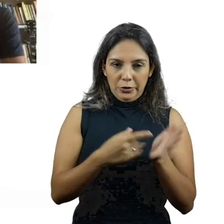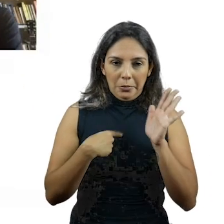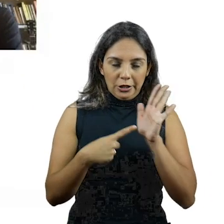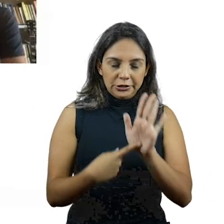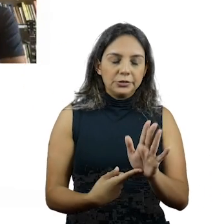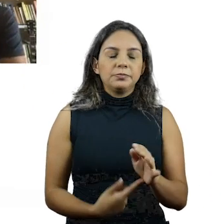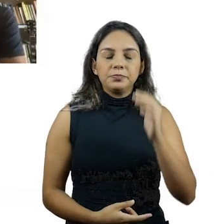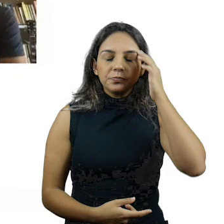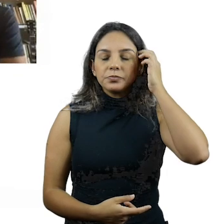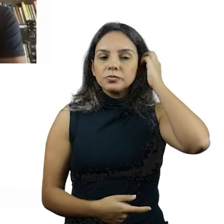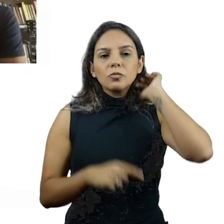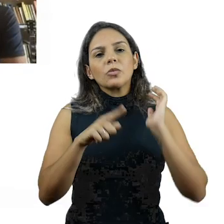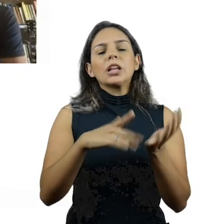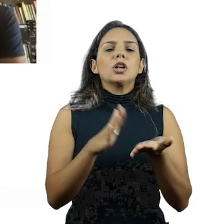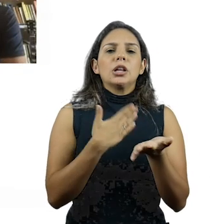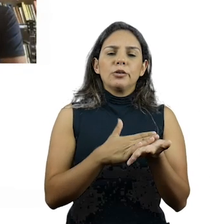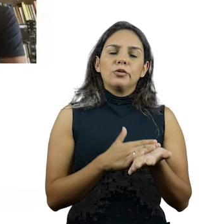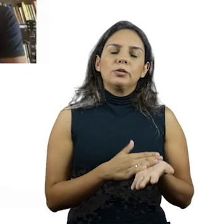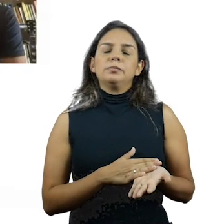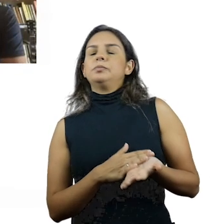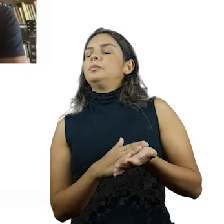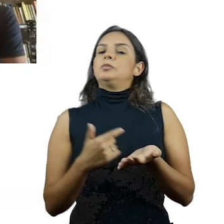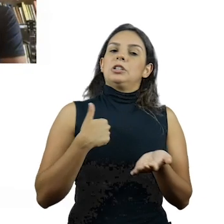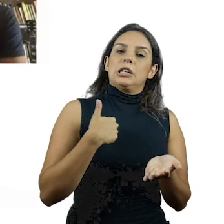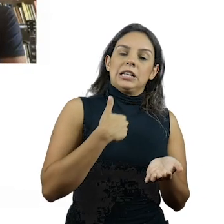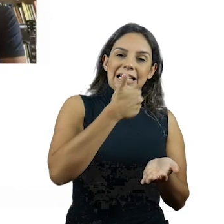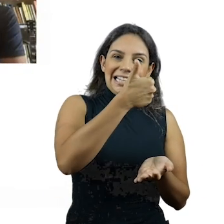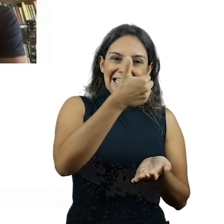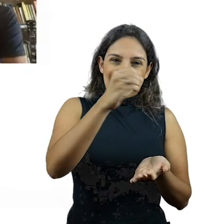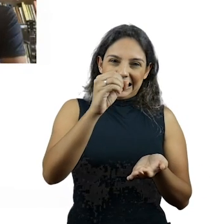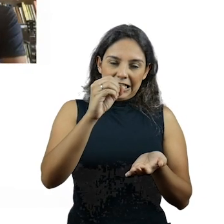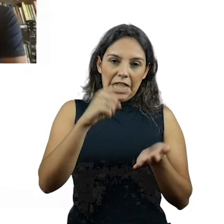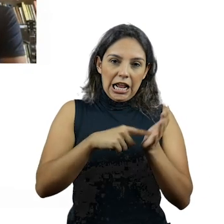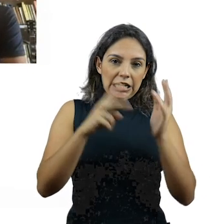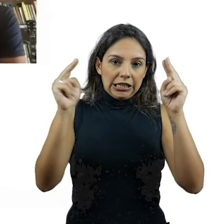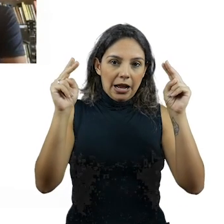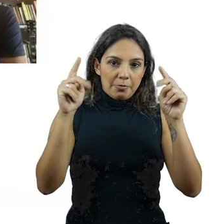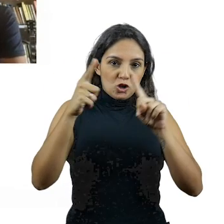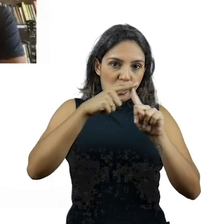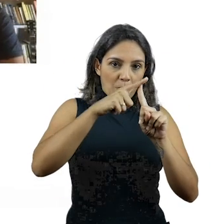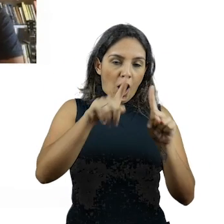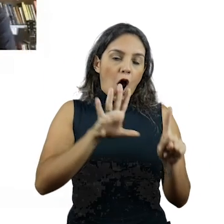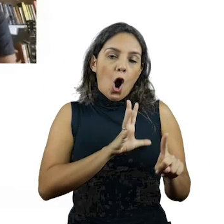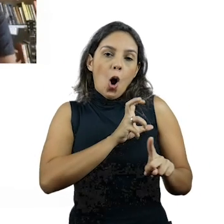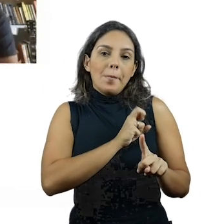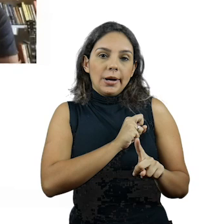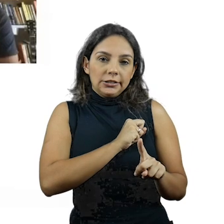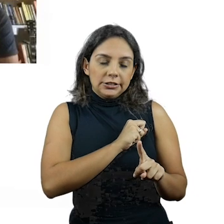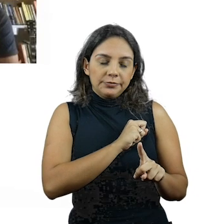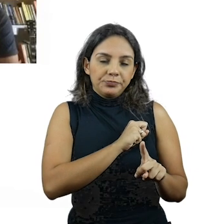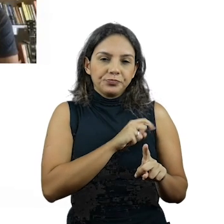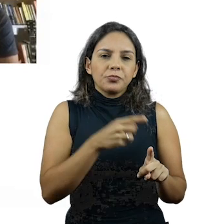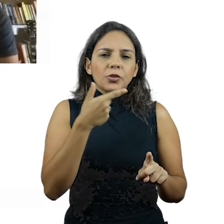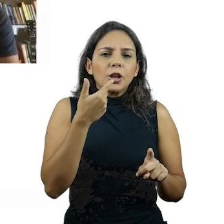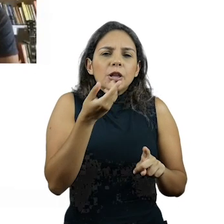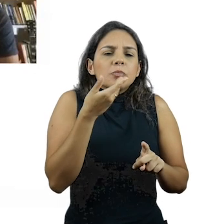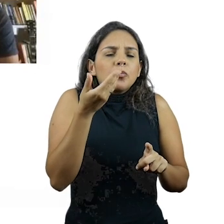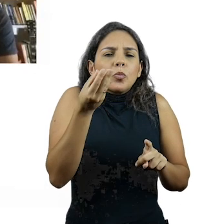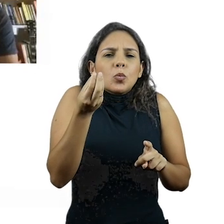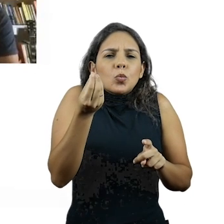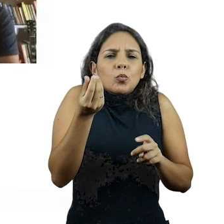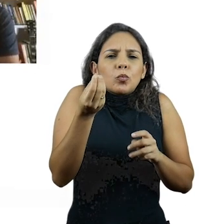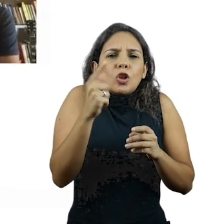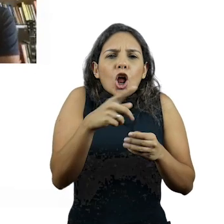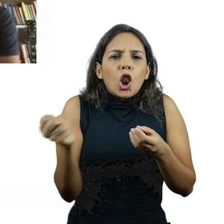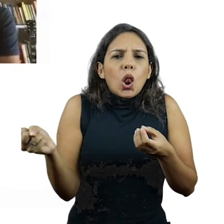é o meu 10º romance, mas ele tem um sabor de uma novidade para